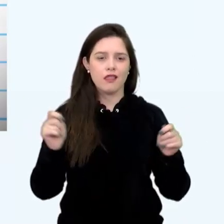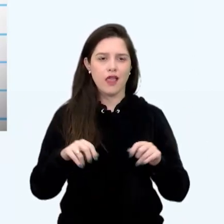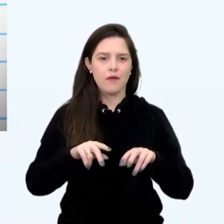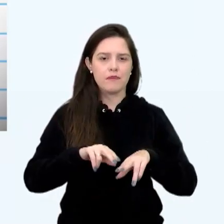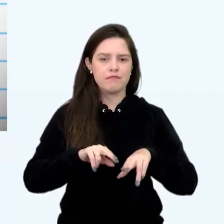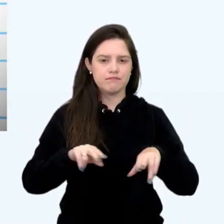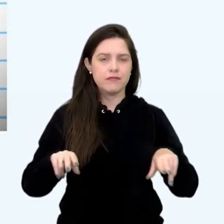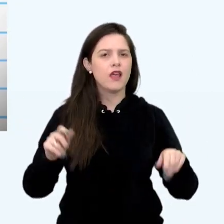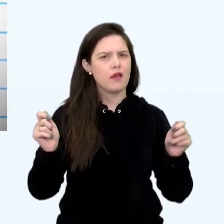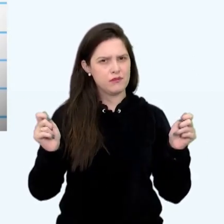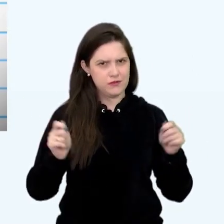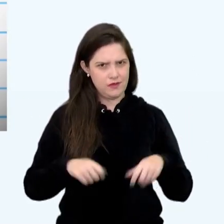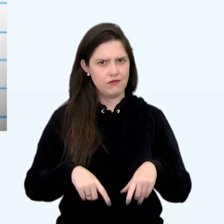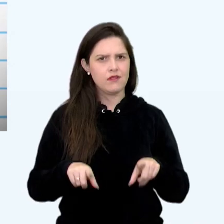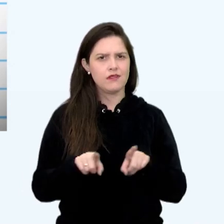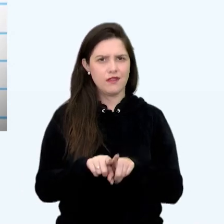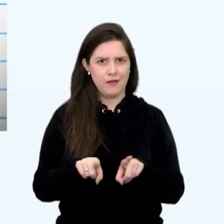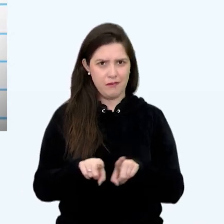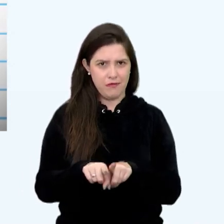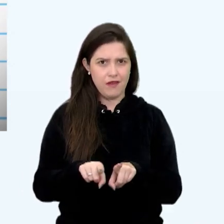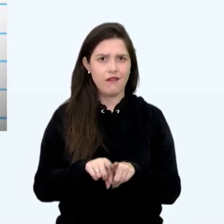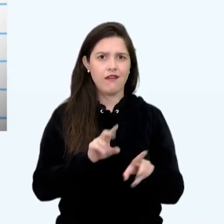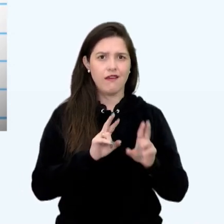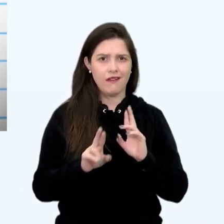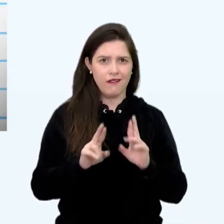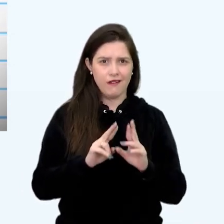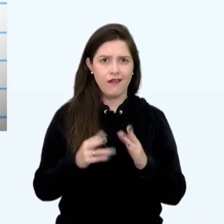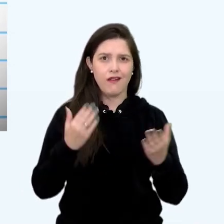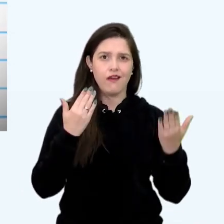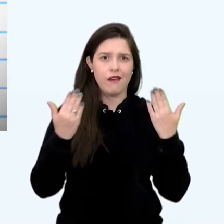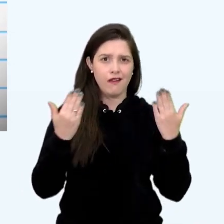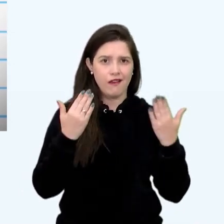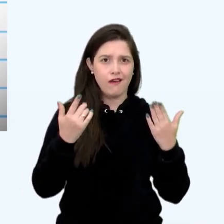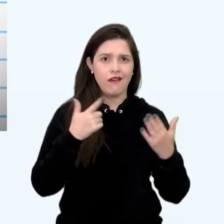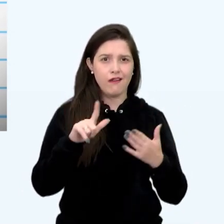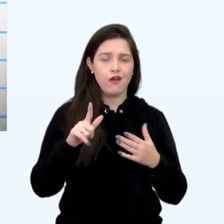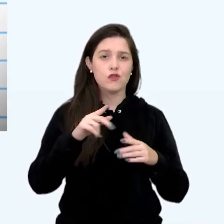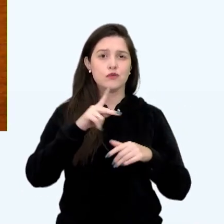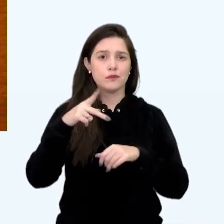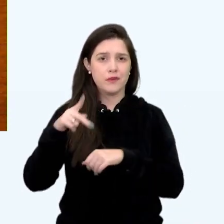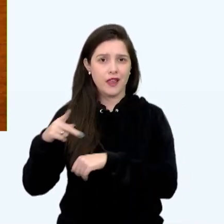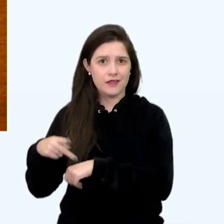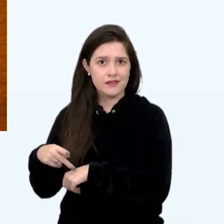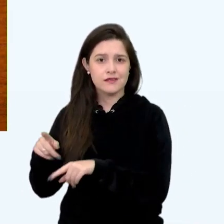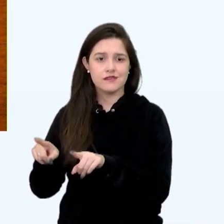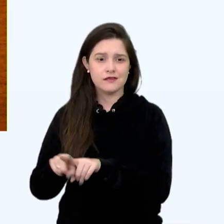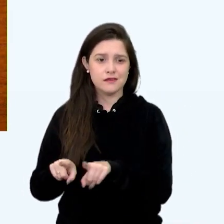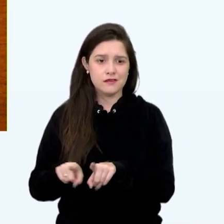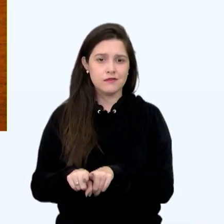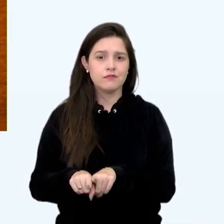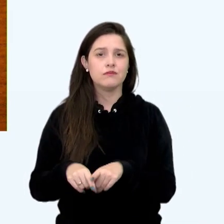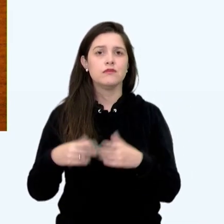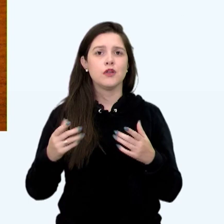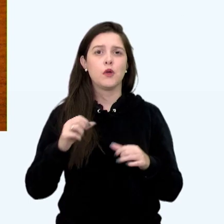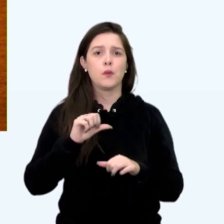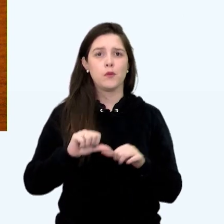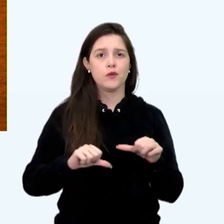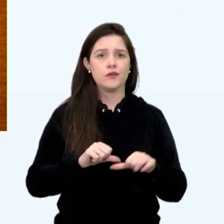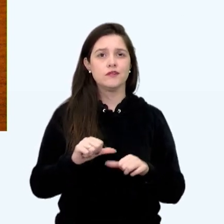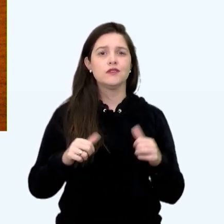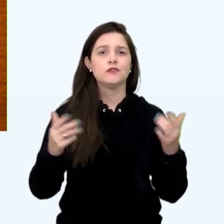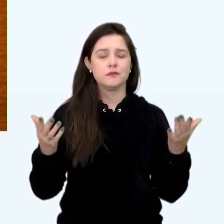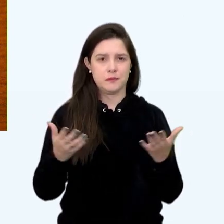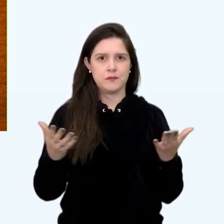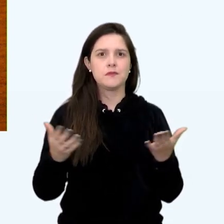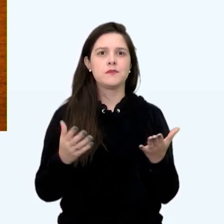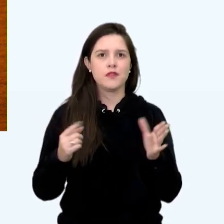É possível também selecionar dados por estado e comparar com a pirâmide etária do país. Por hoje é só. Esperamos que tenha gostado